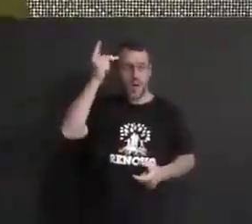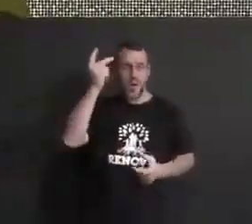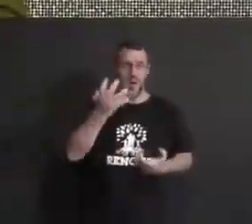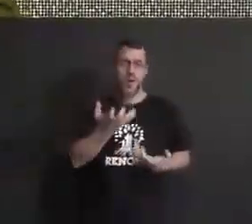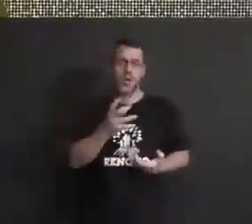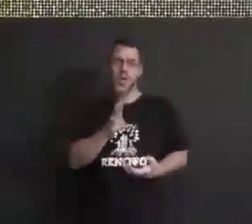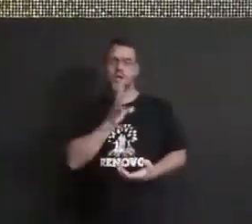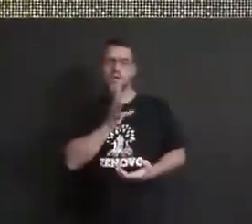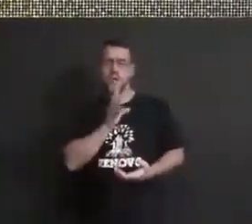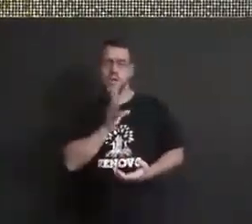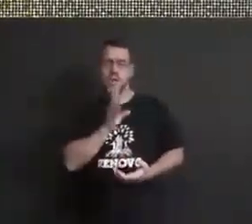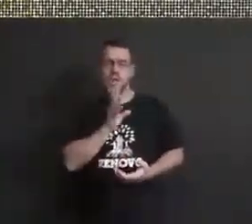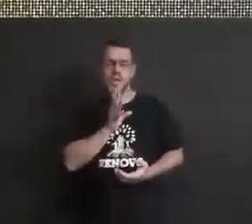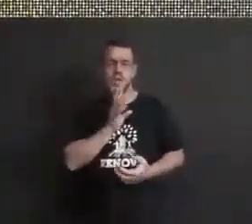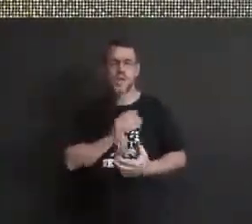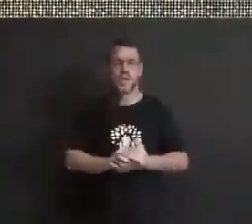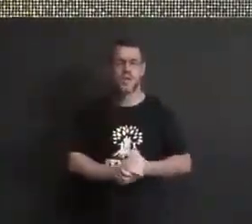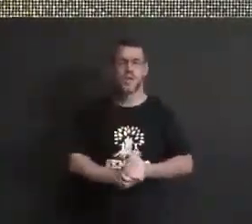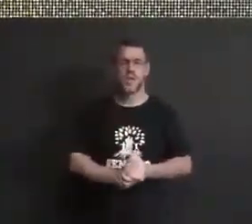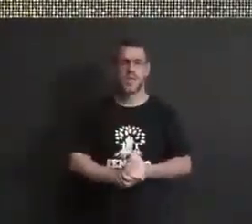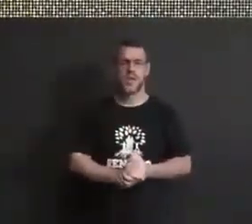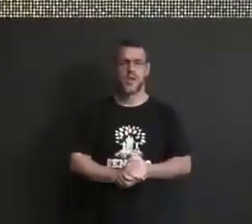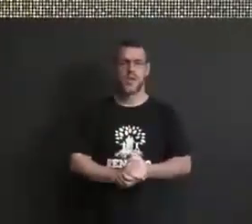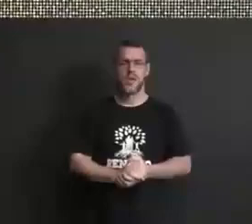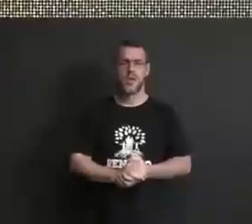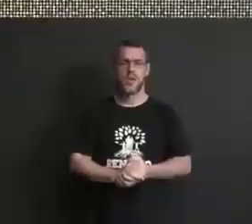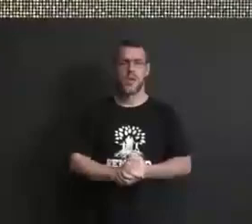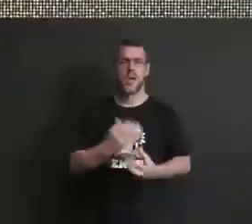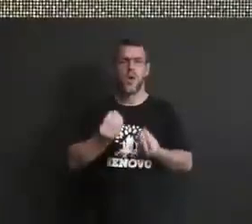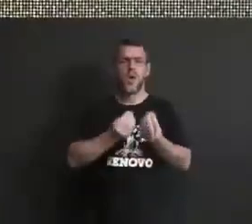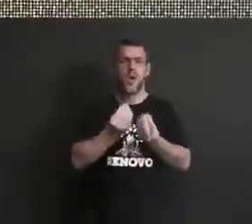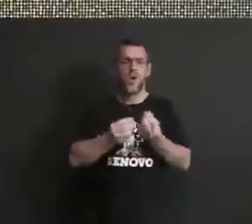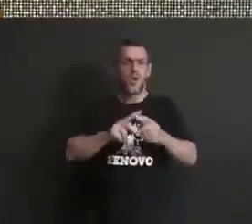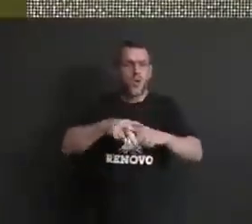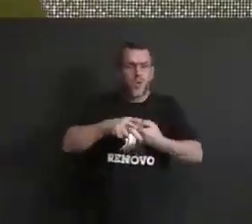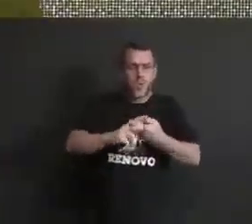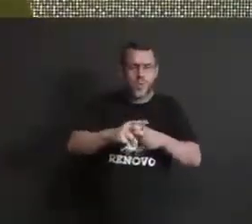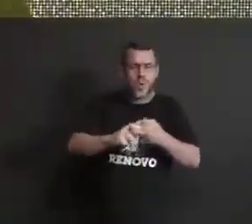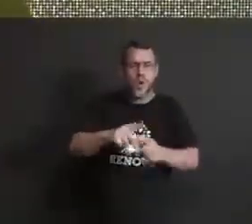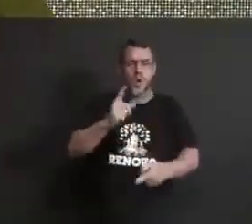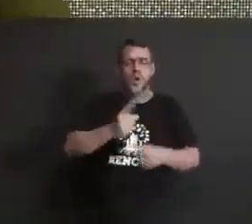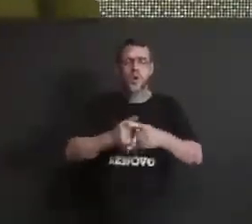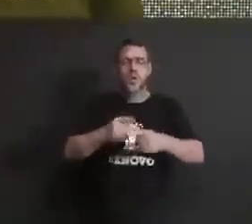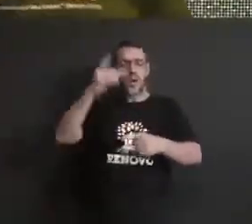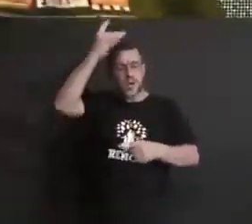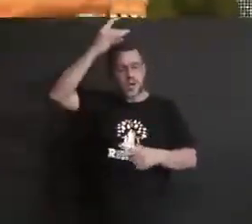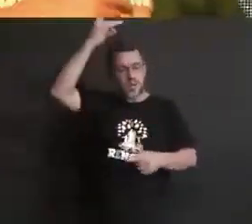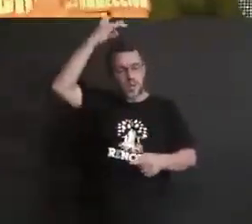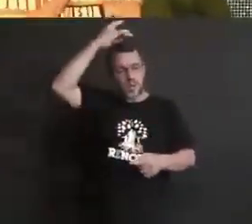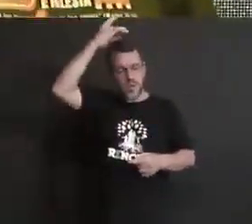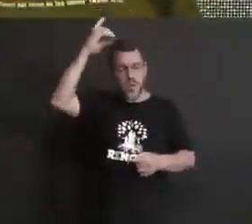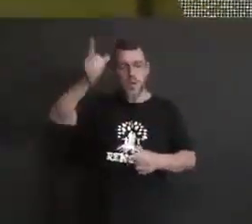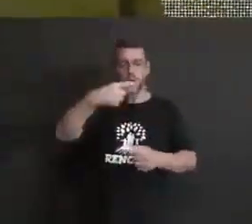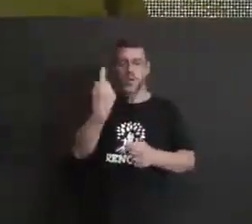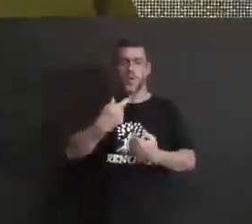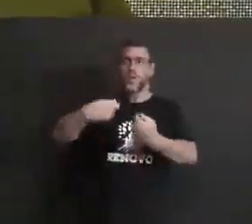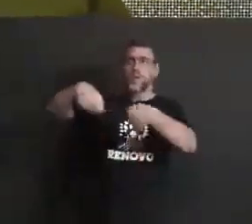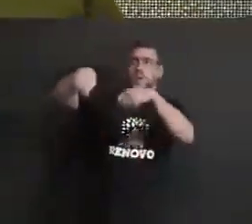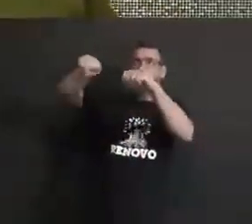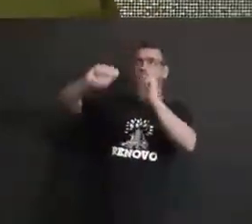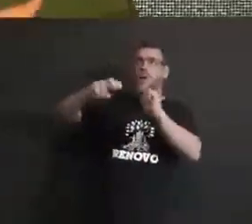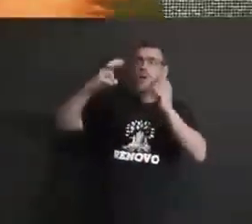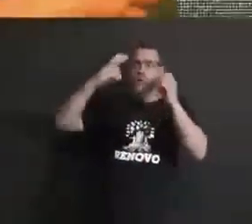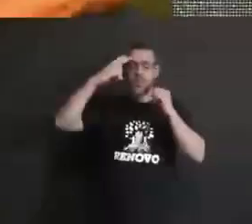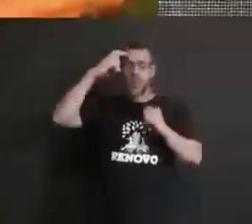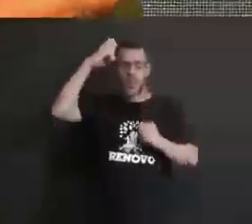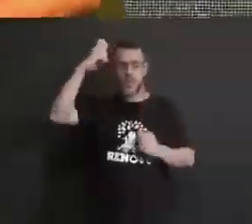Um diretor de escola quer conhecer o método. Porque o Espírito Santo é quem nos capacita. Não